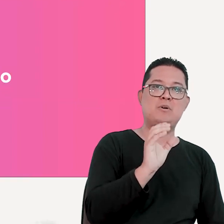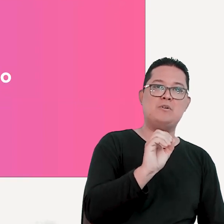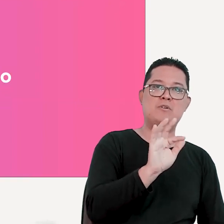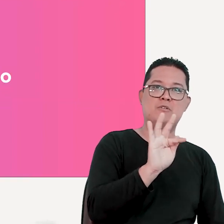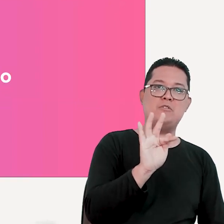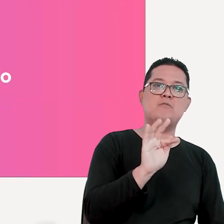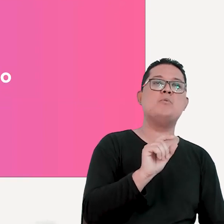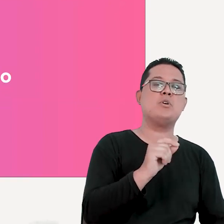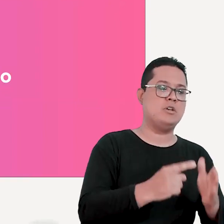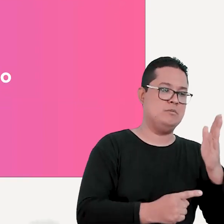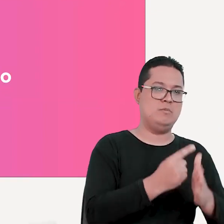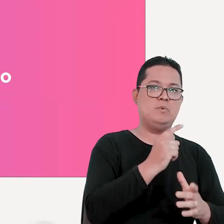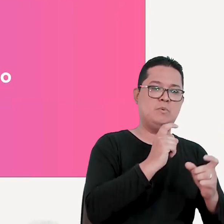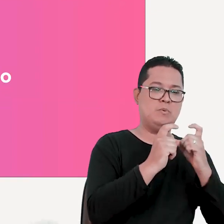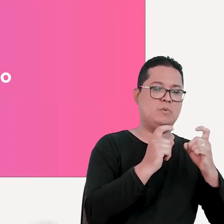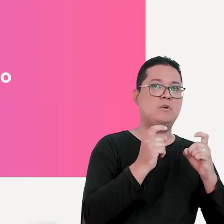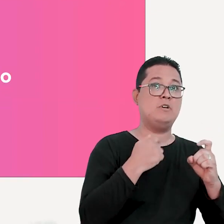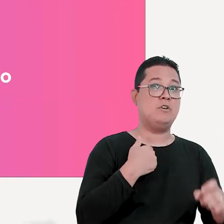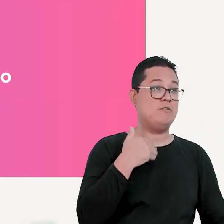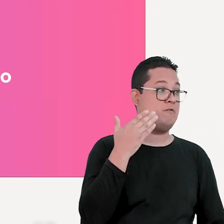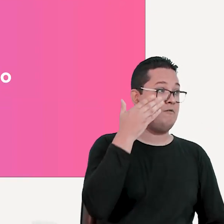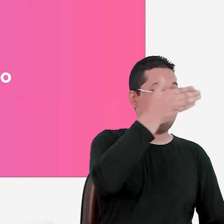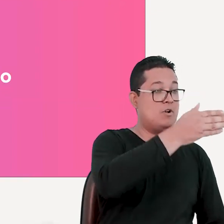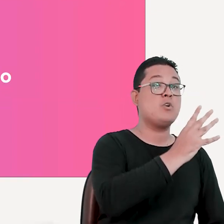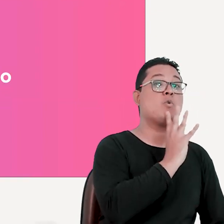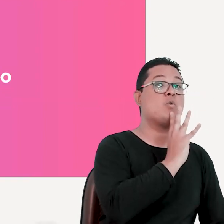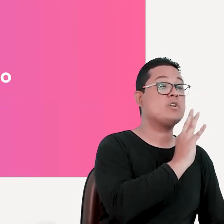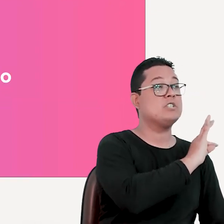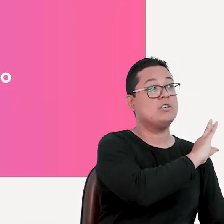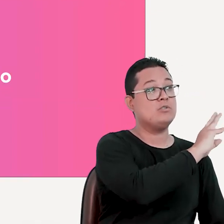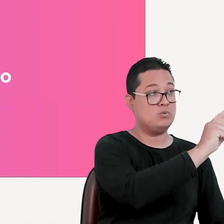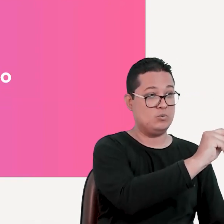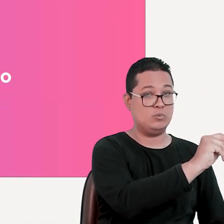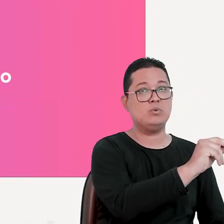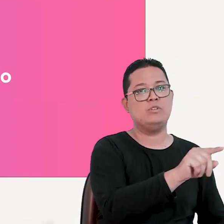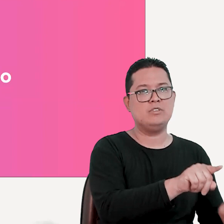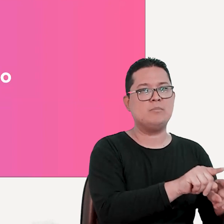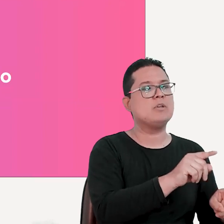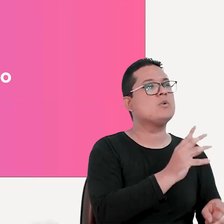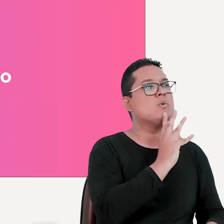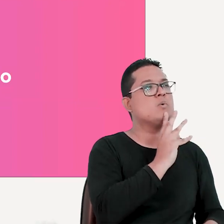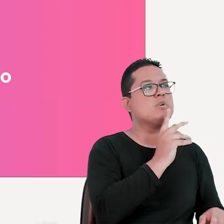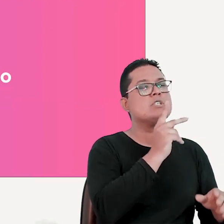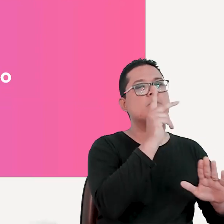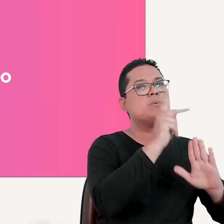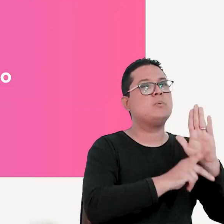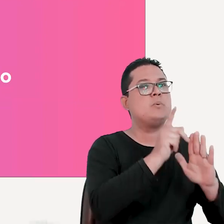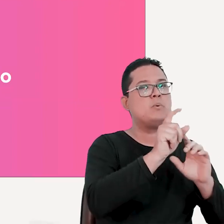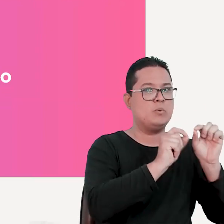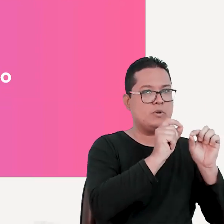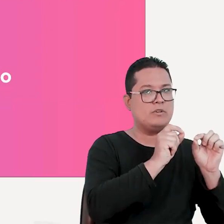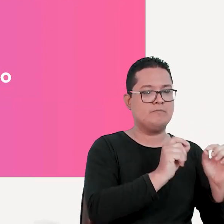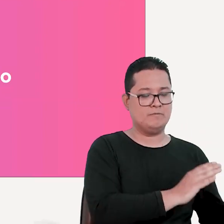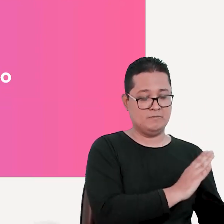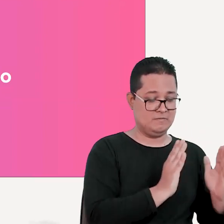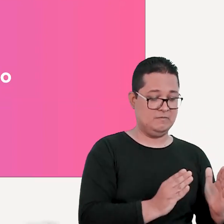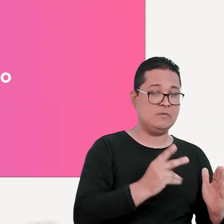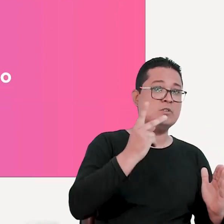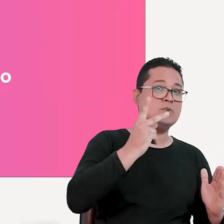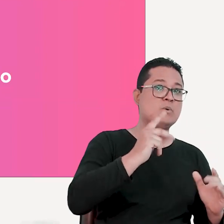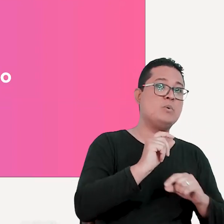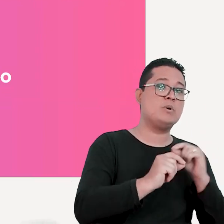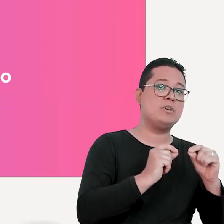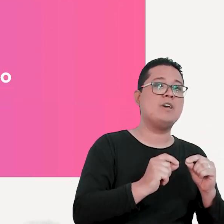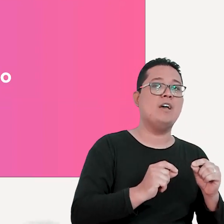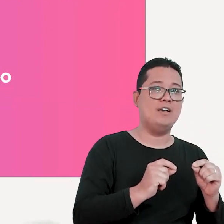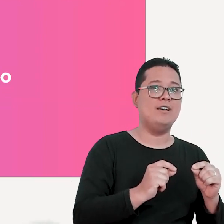pessoas envolvidas naquele projeto. O segundo é o planejamento de UX, é criar uma agenda, é criar uma organização com as pessoas de